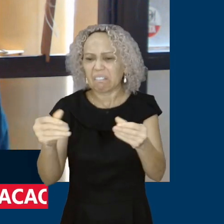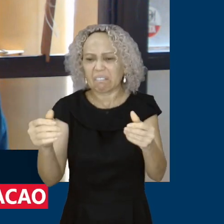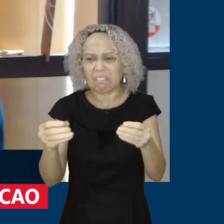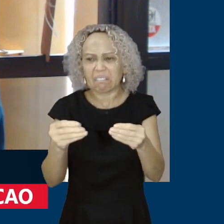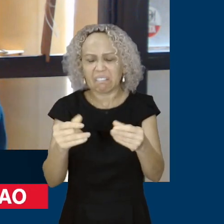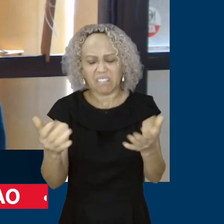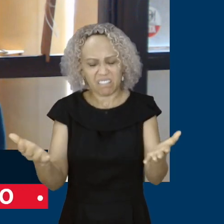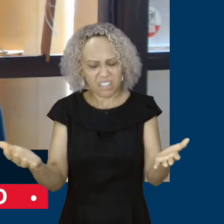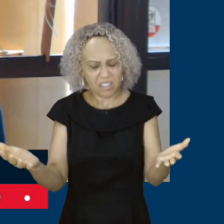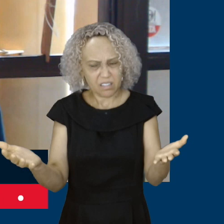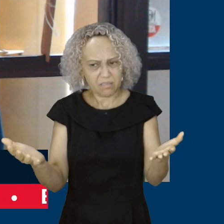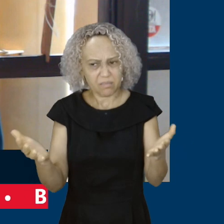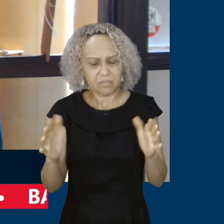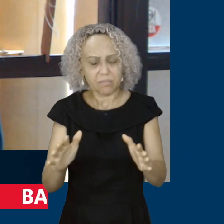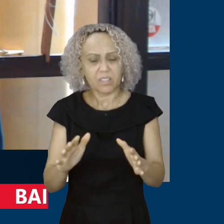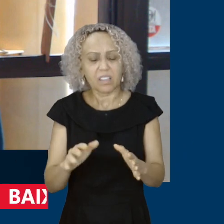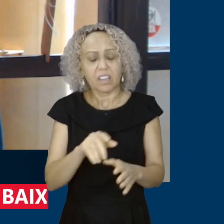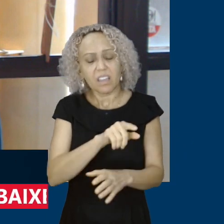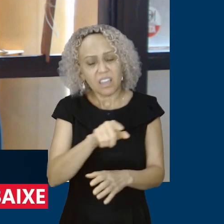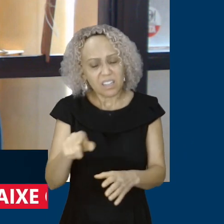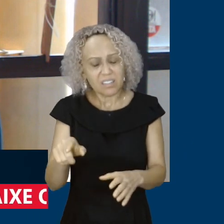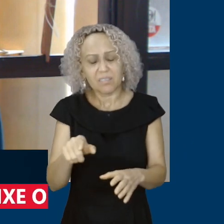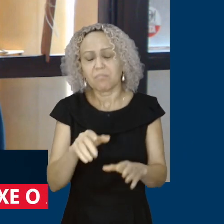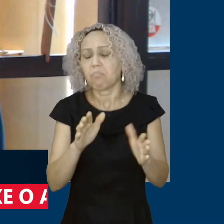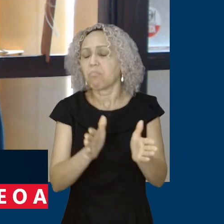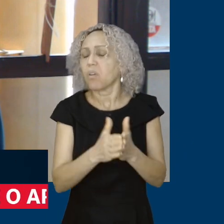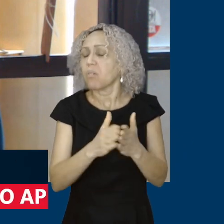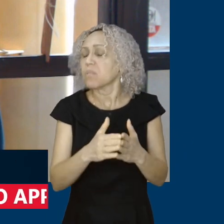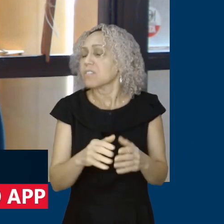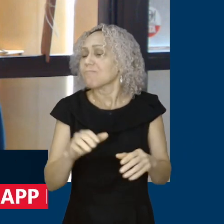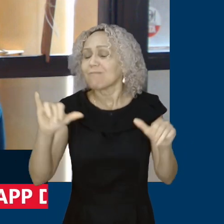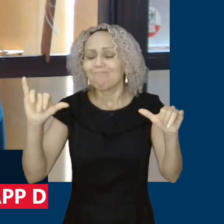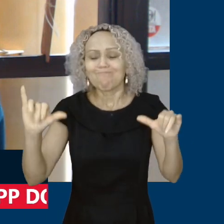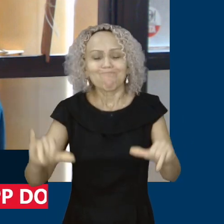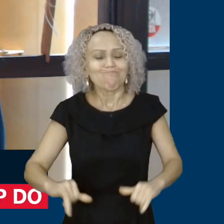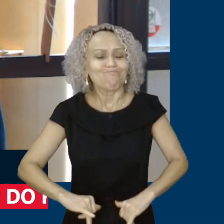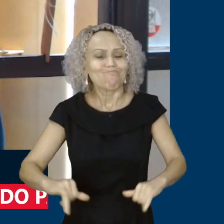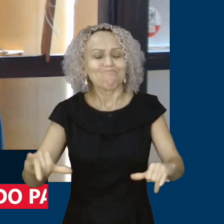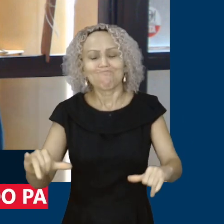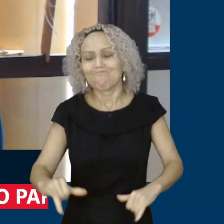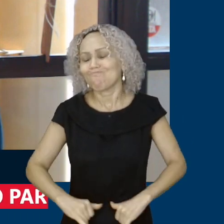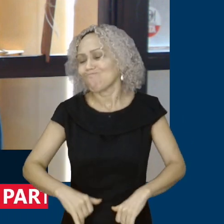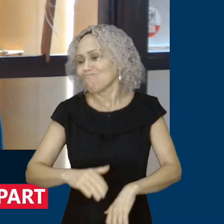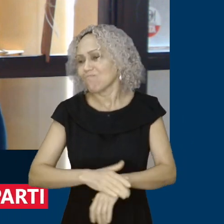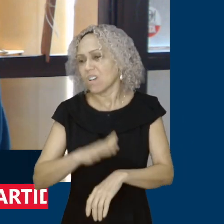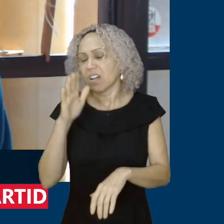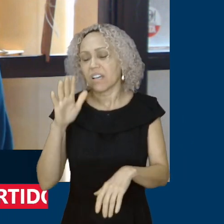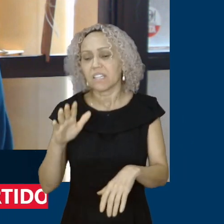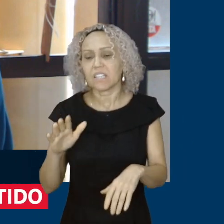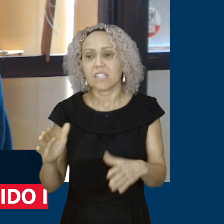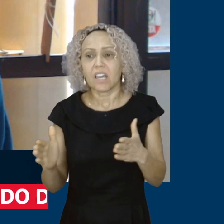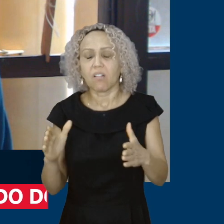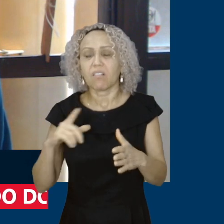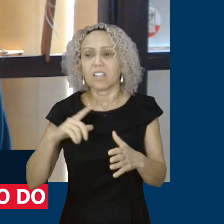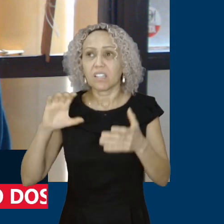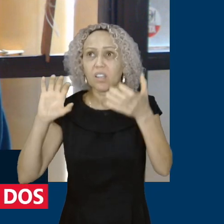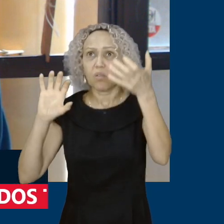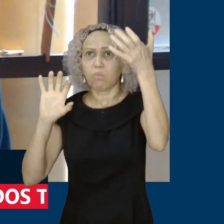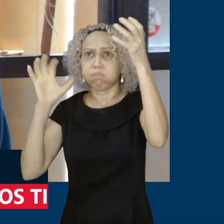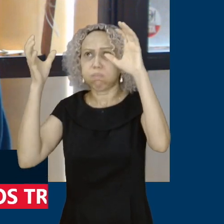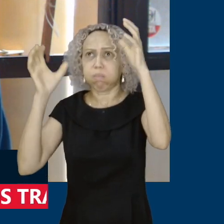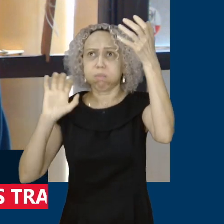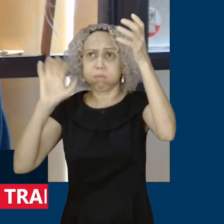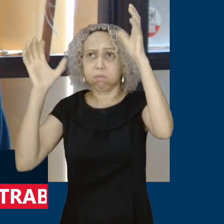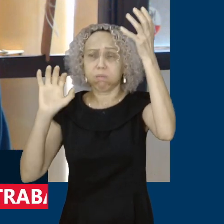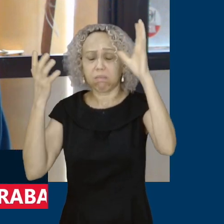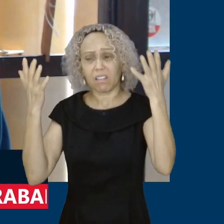que são os que mais sofrem quando você tem essas catástrofes que a gente vem assistindo, por exemplo, agora no Rio Grande do Sul, a